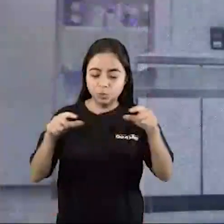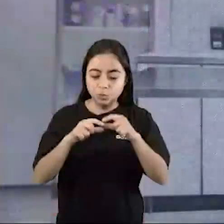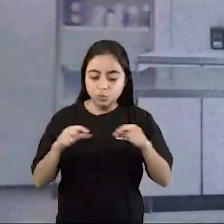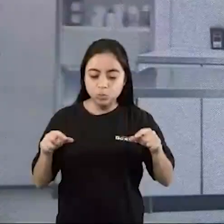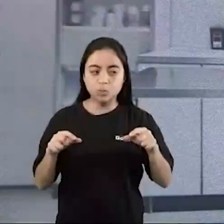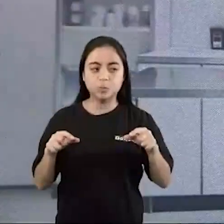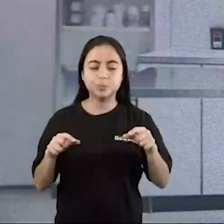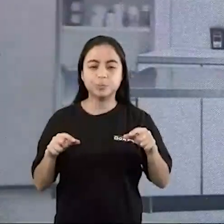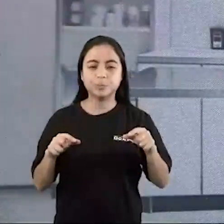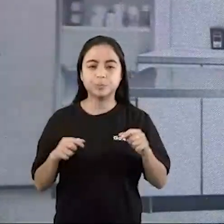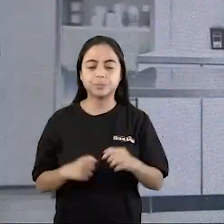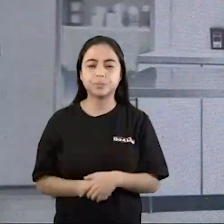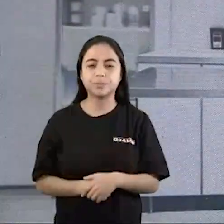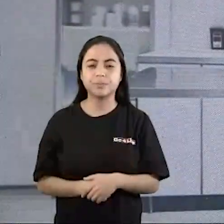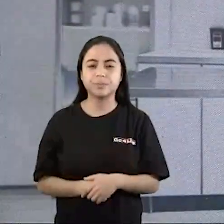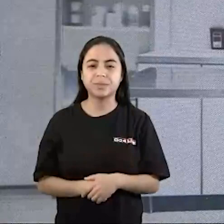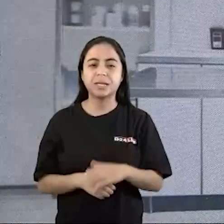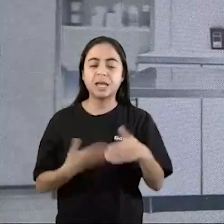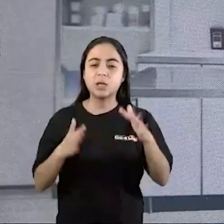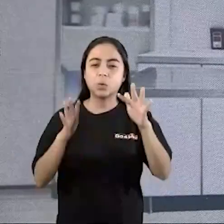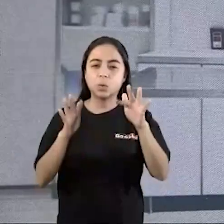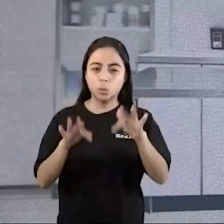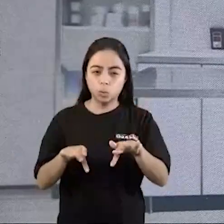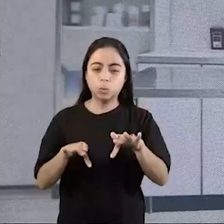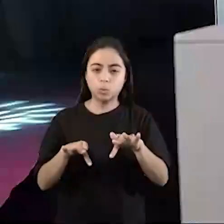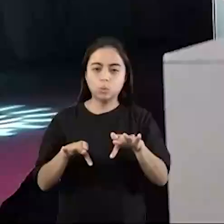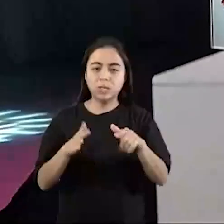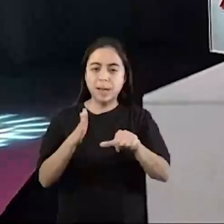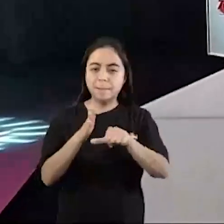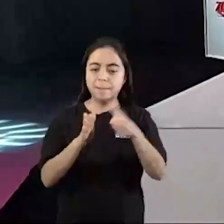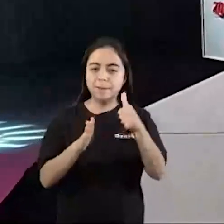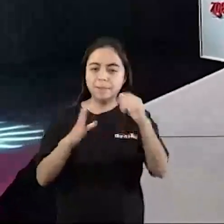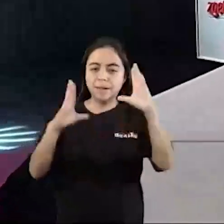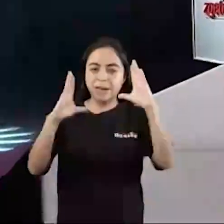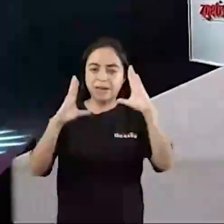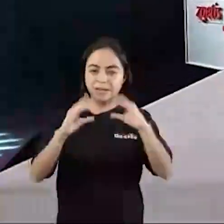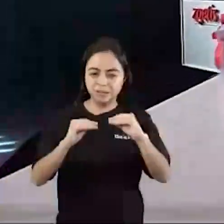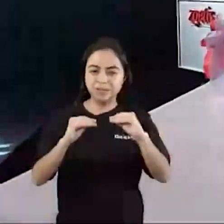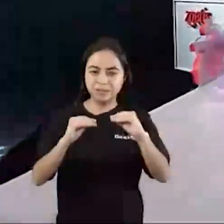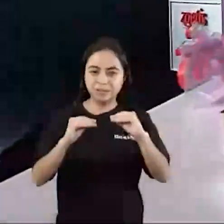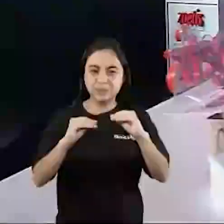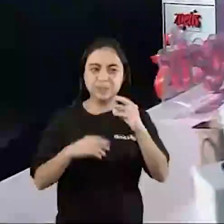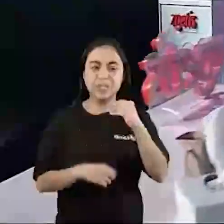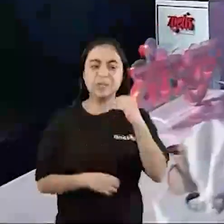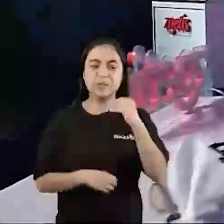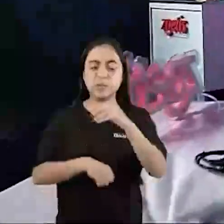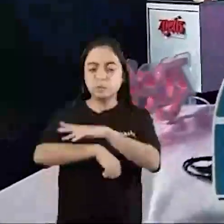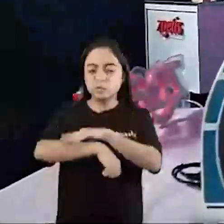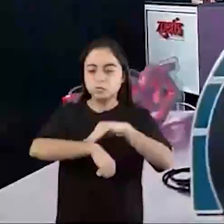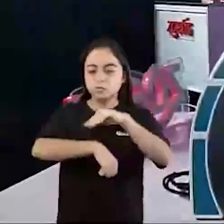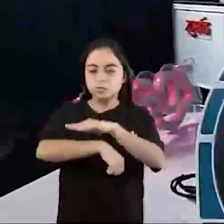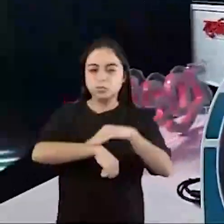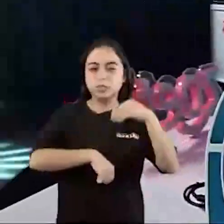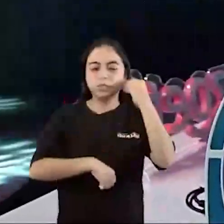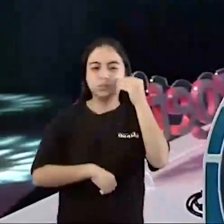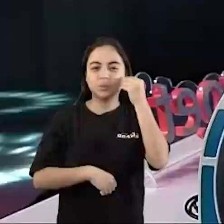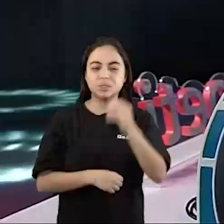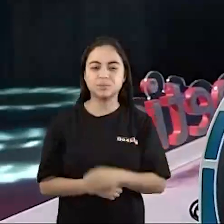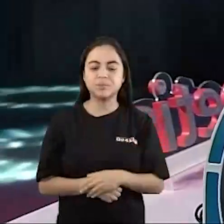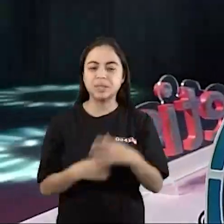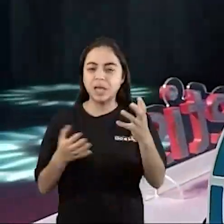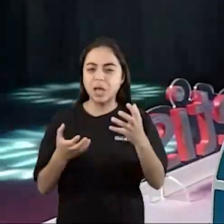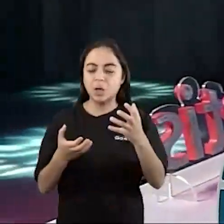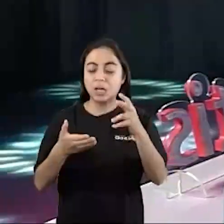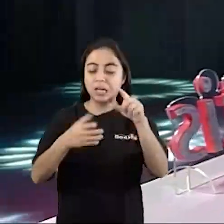citologia, e a gente concluir a nossa primeira noite do Derma Experience, eu gostaria de fazer uma leitura de uma